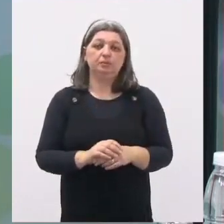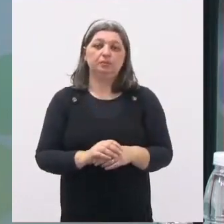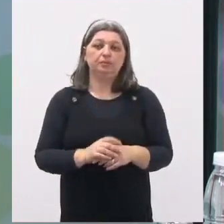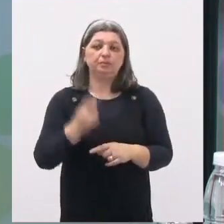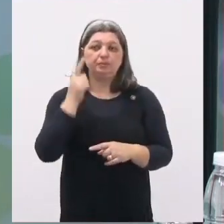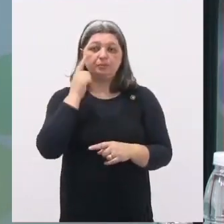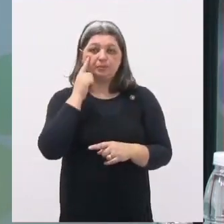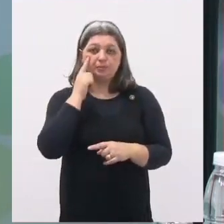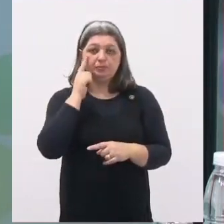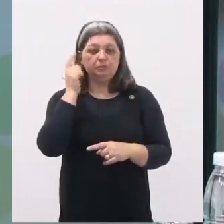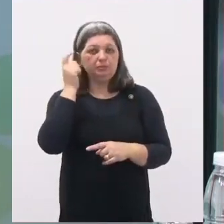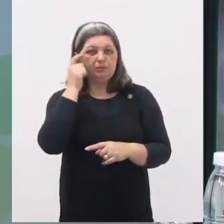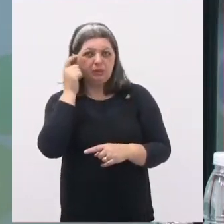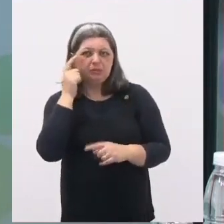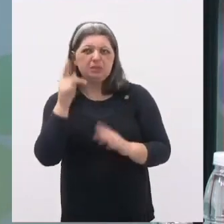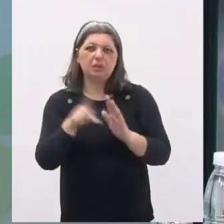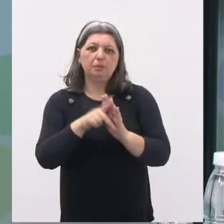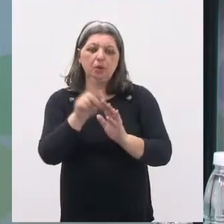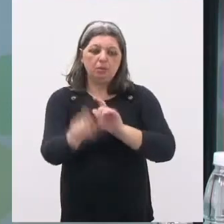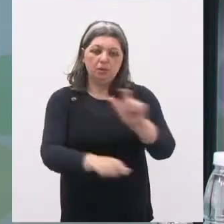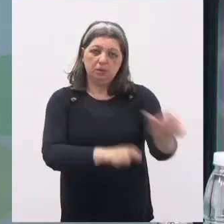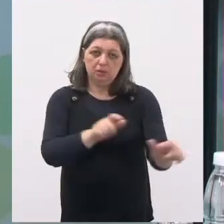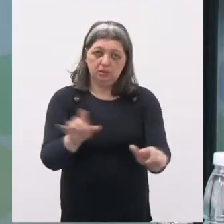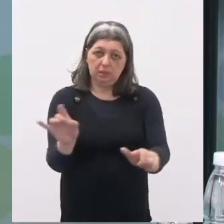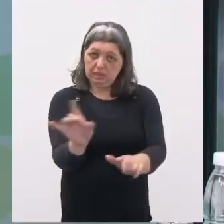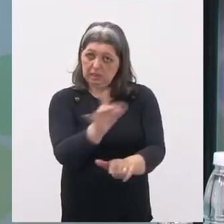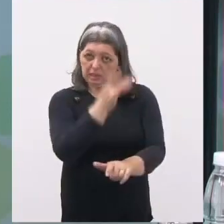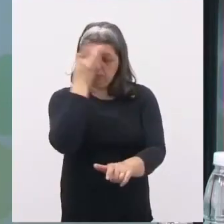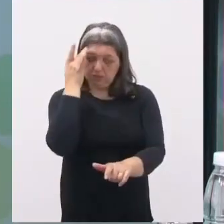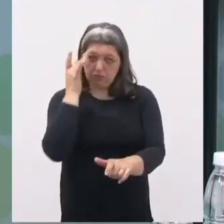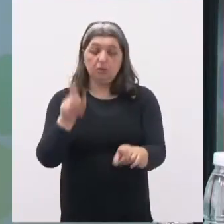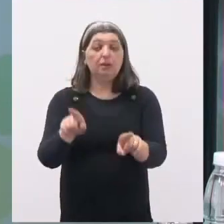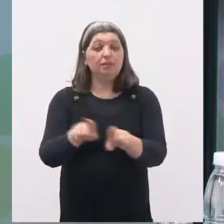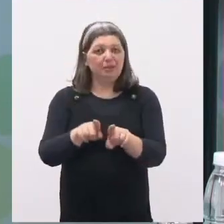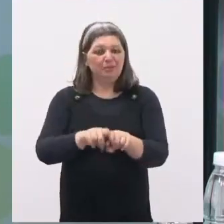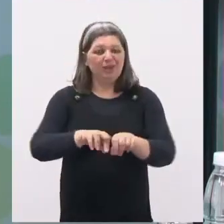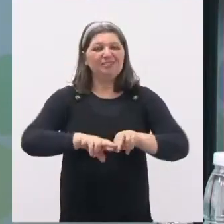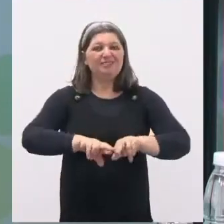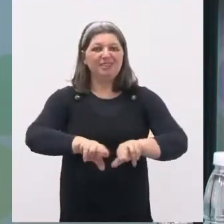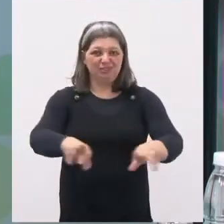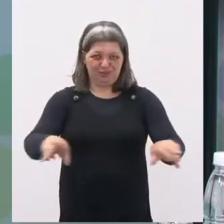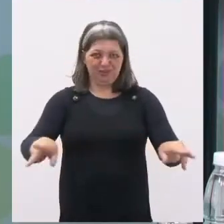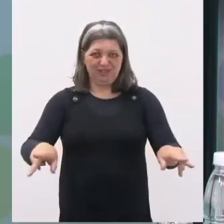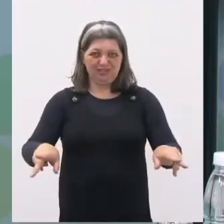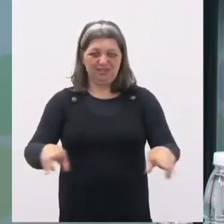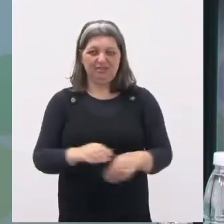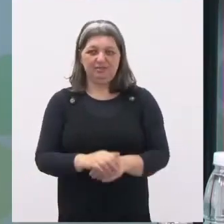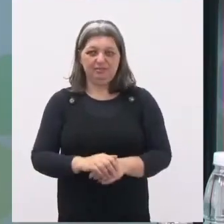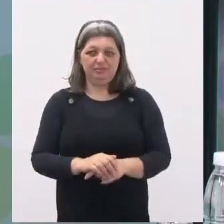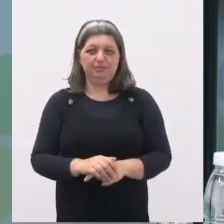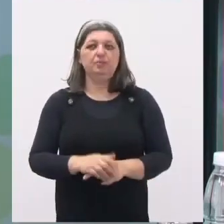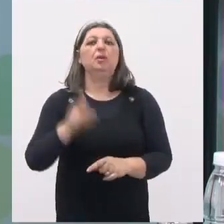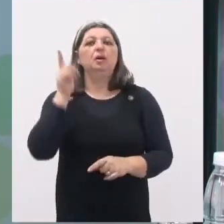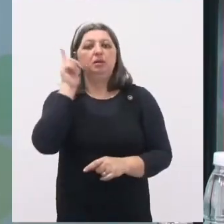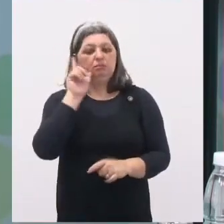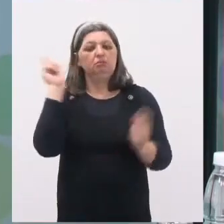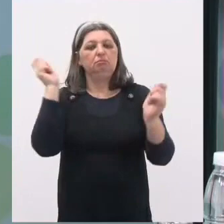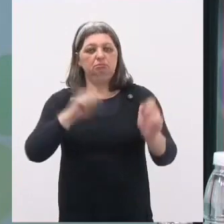de pensar nas singularidades e nas diversidades, né? Para que a gente possa desenvolver